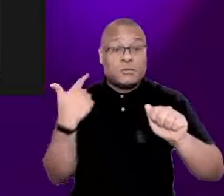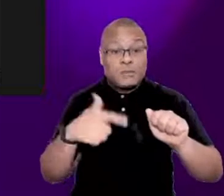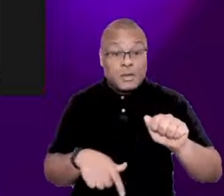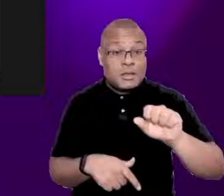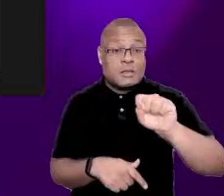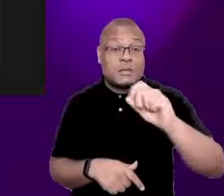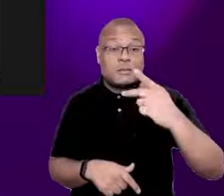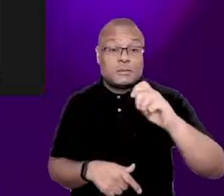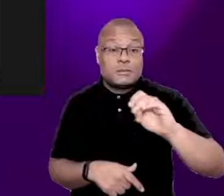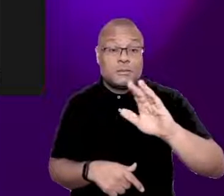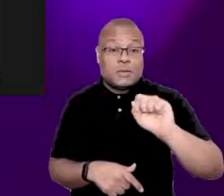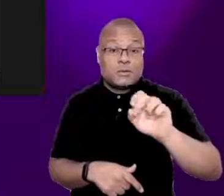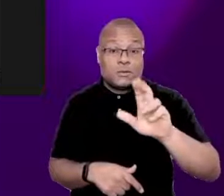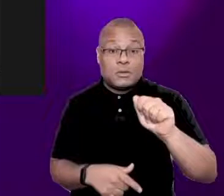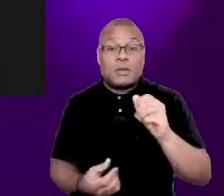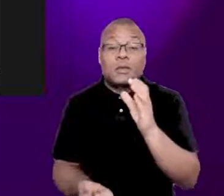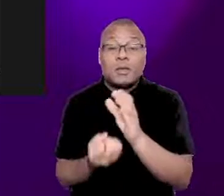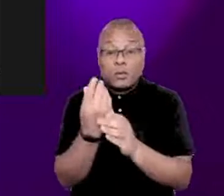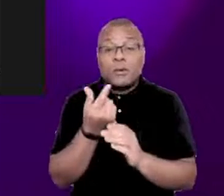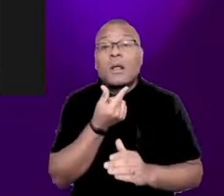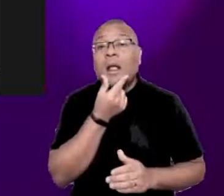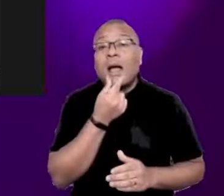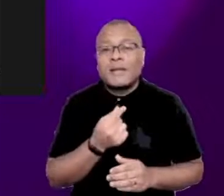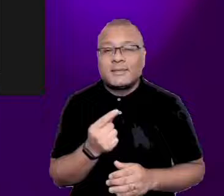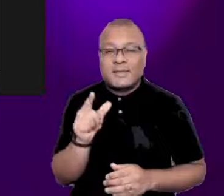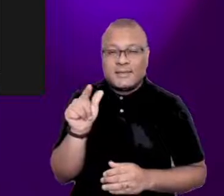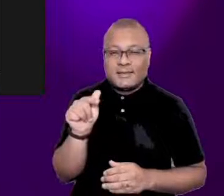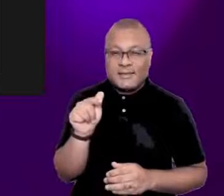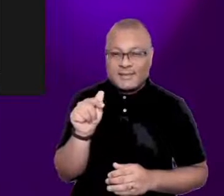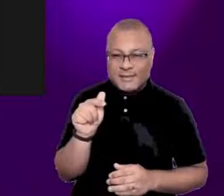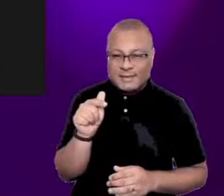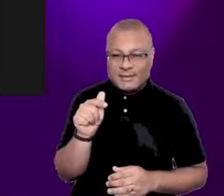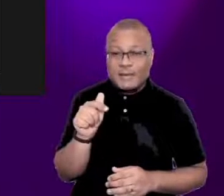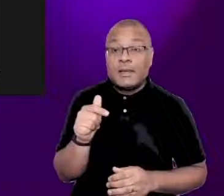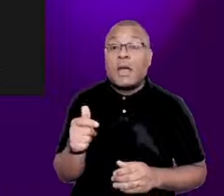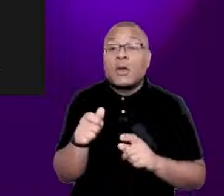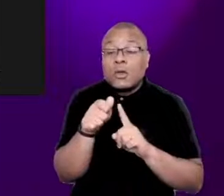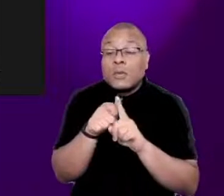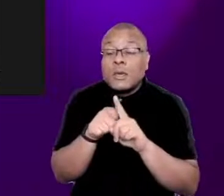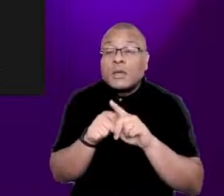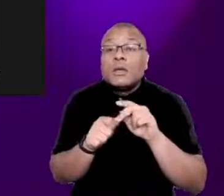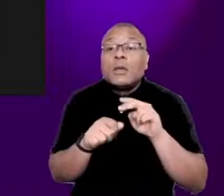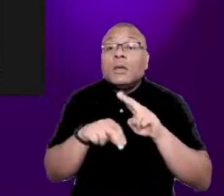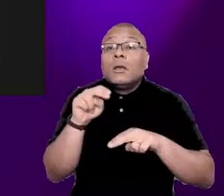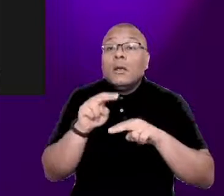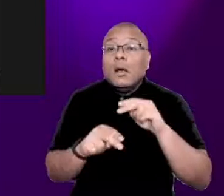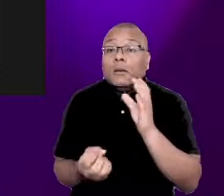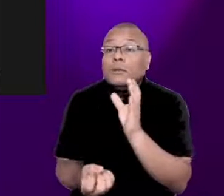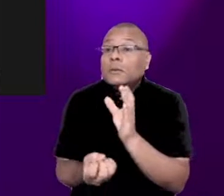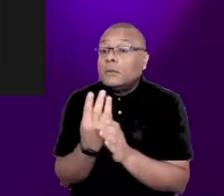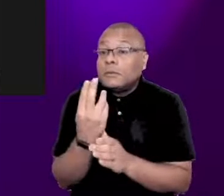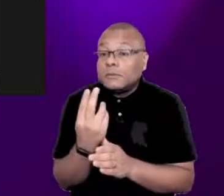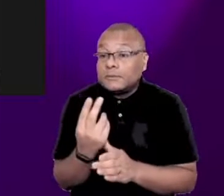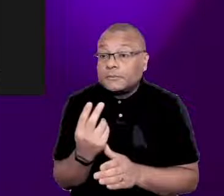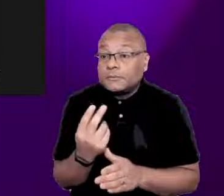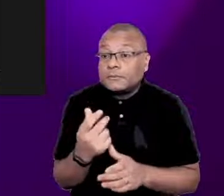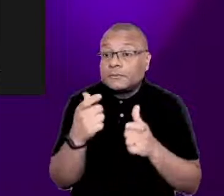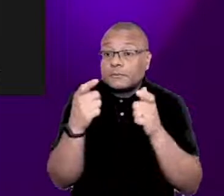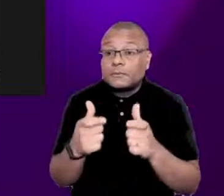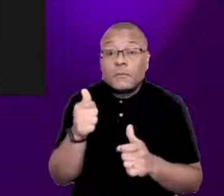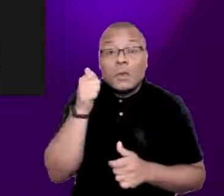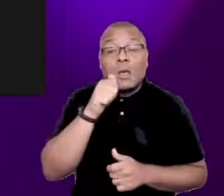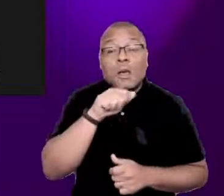escritório lá no Einstein 17 e agora a gente acabou de criar, em junho, o do Hospital Mãe de